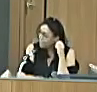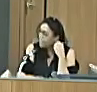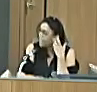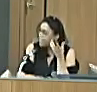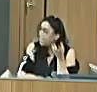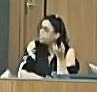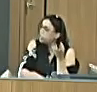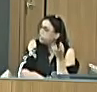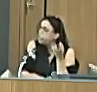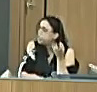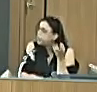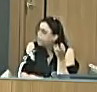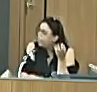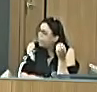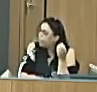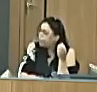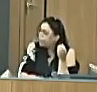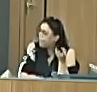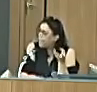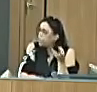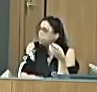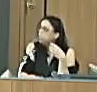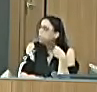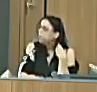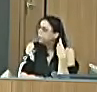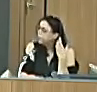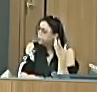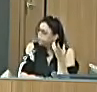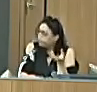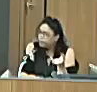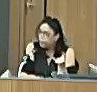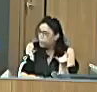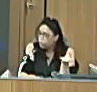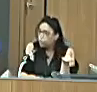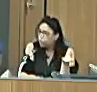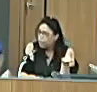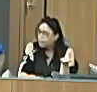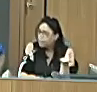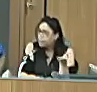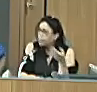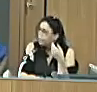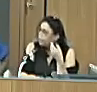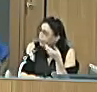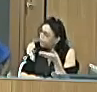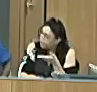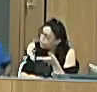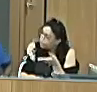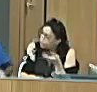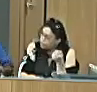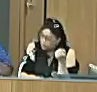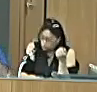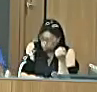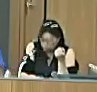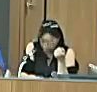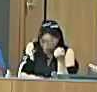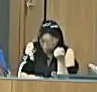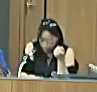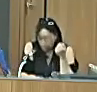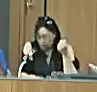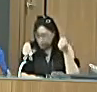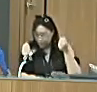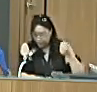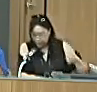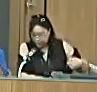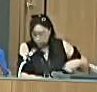carga horária nada disso é novidade para nenhum de nós também acredito que não seja novidade